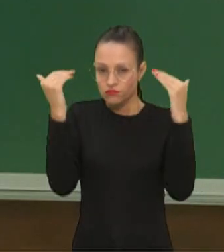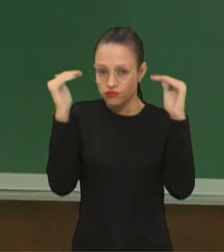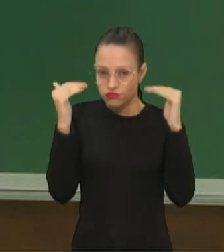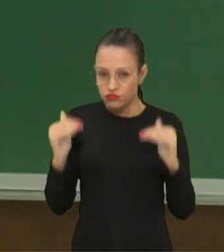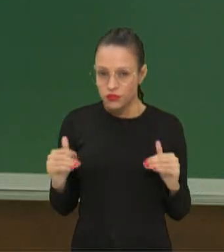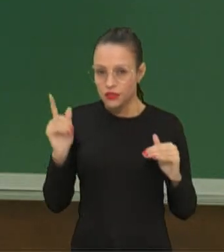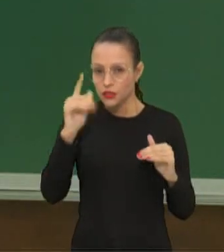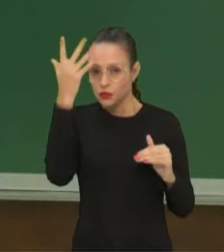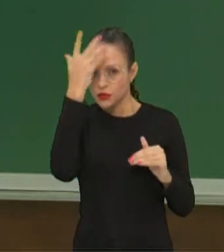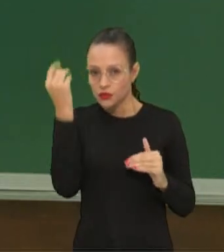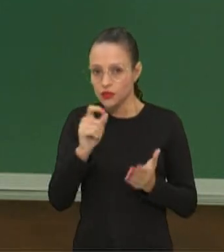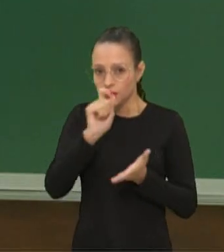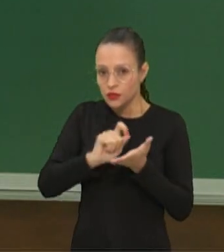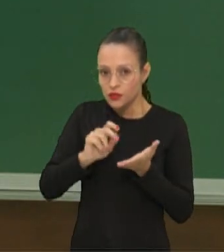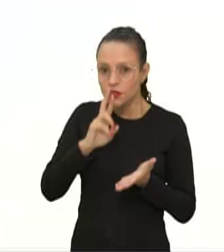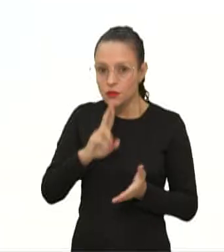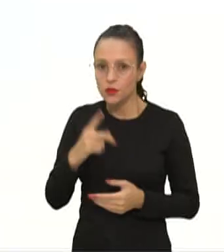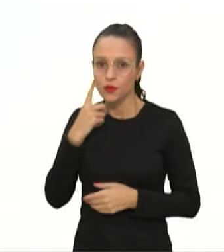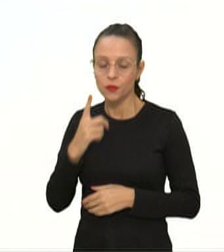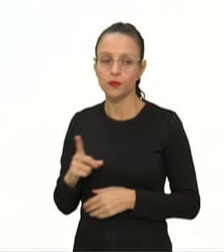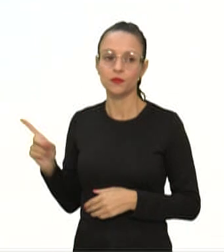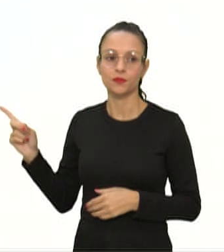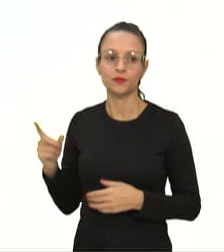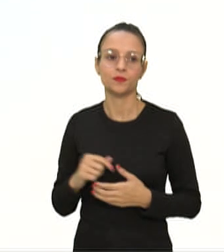não esqueça de escrever a resposta. Vamos conferir?